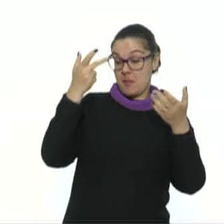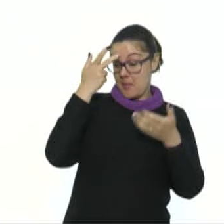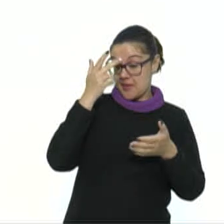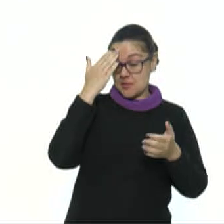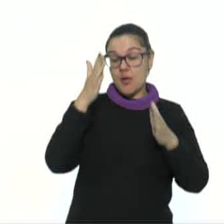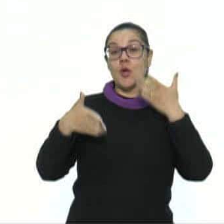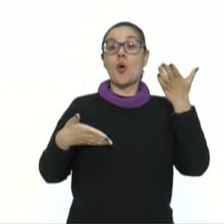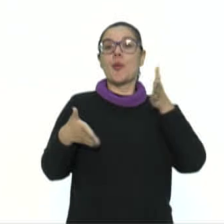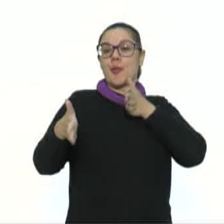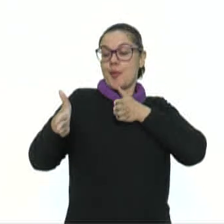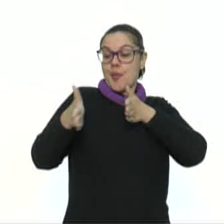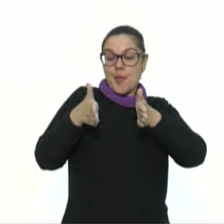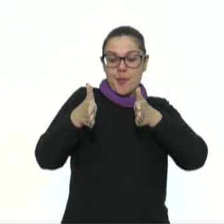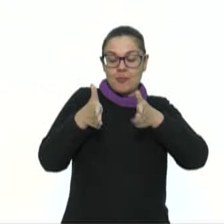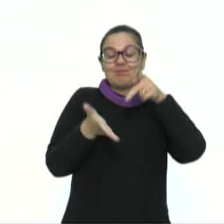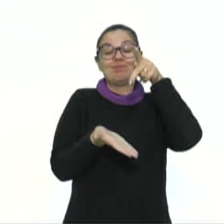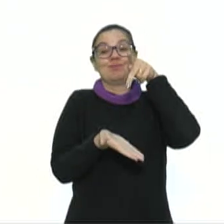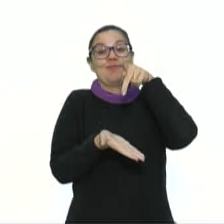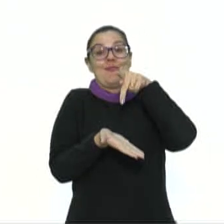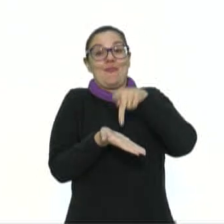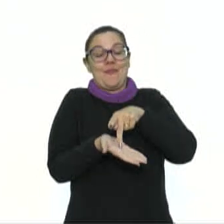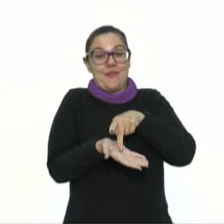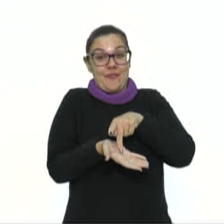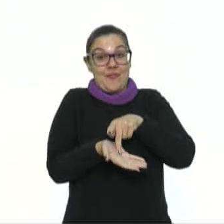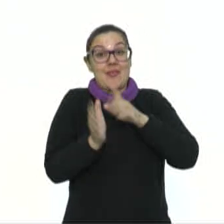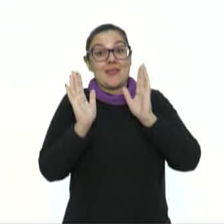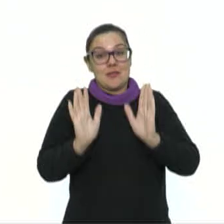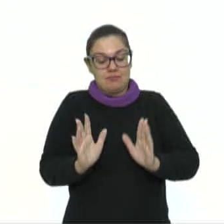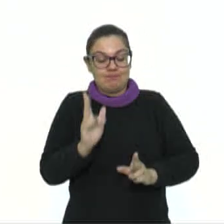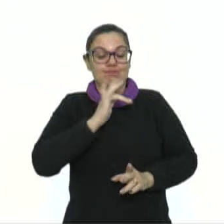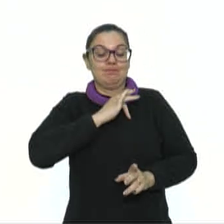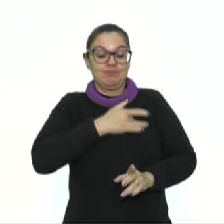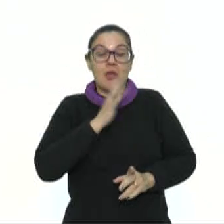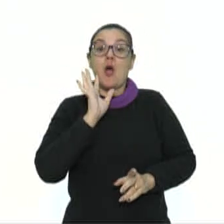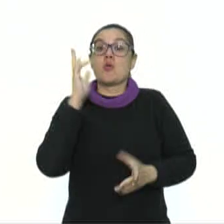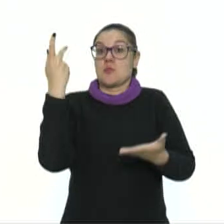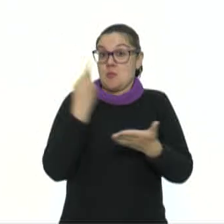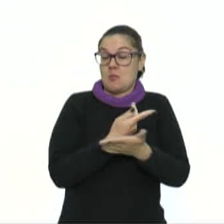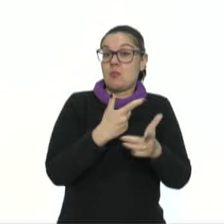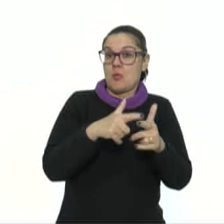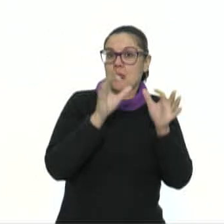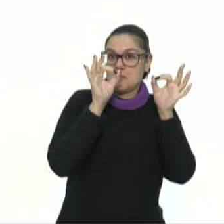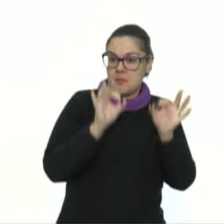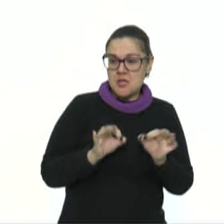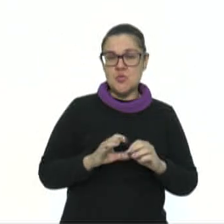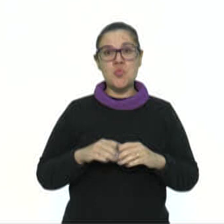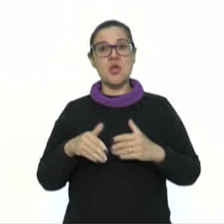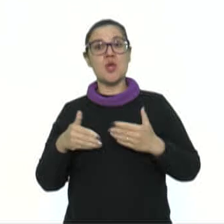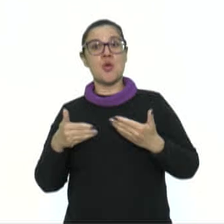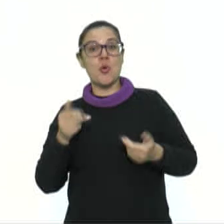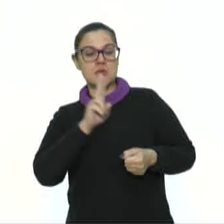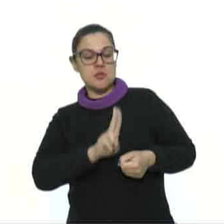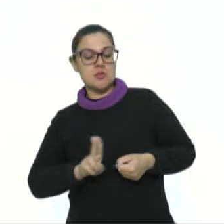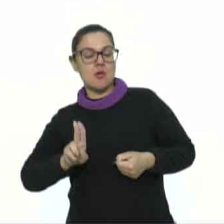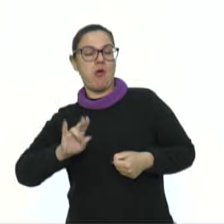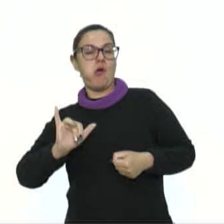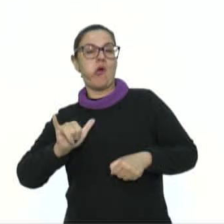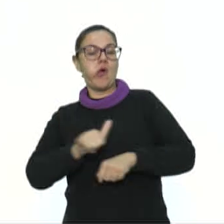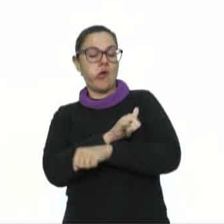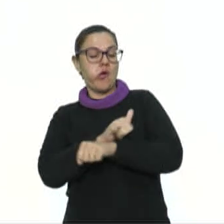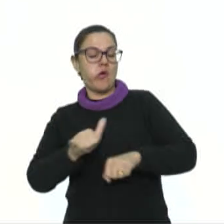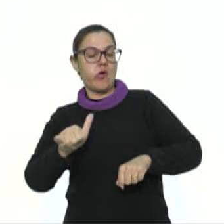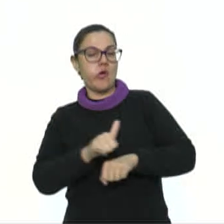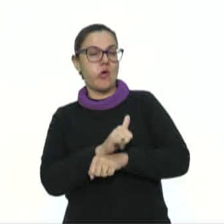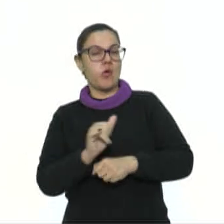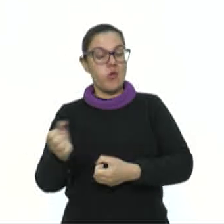qual momento está sendo de fato vítima de alguma situação e quando está utilizando esse recurso